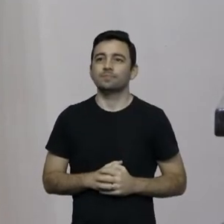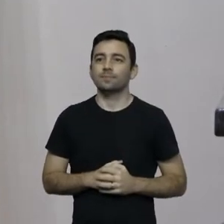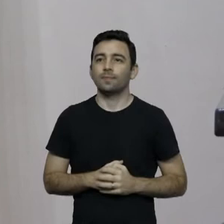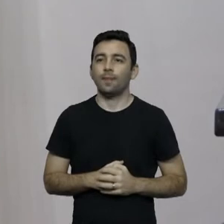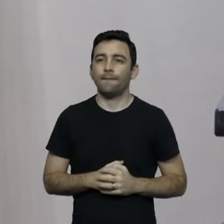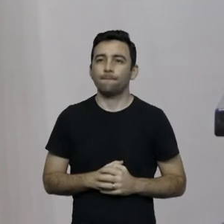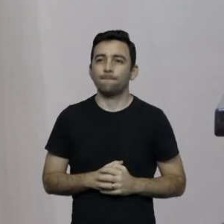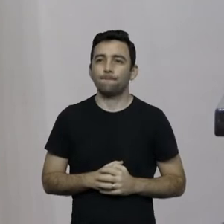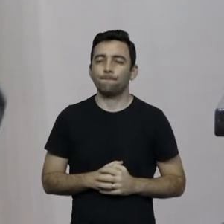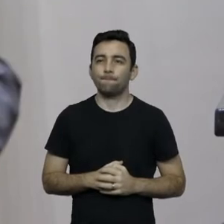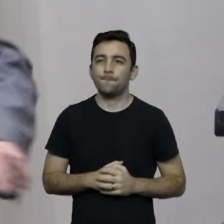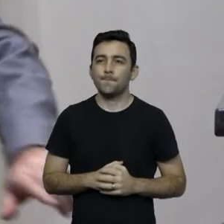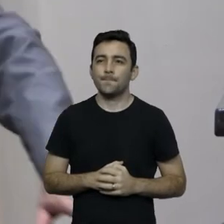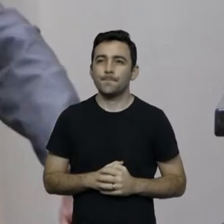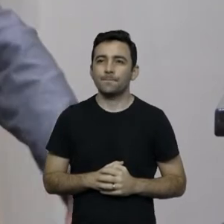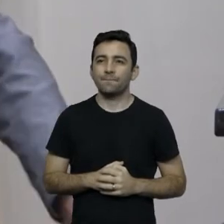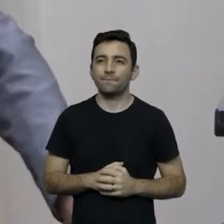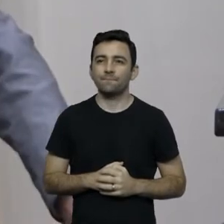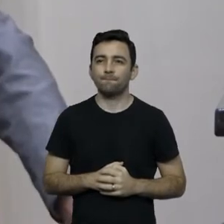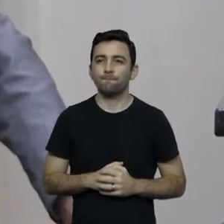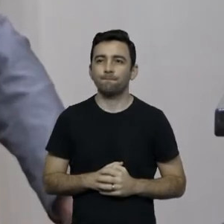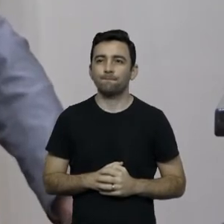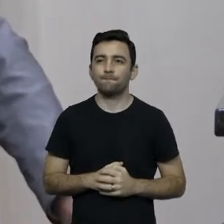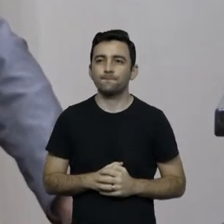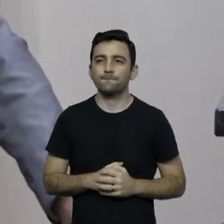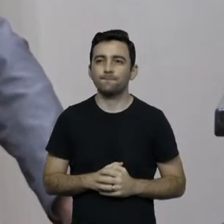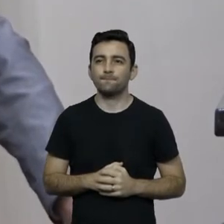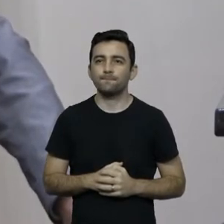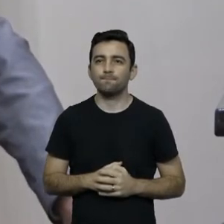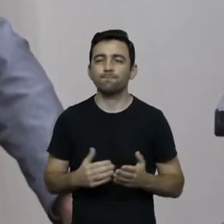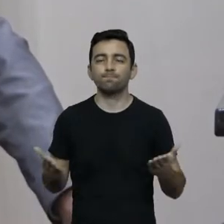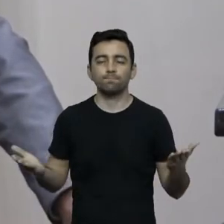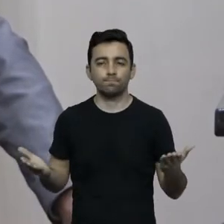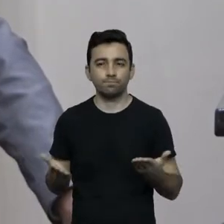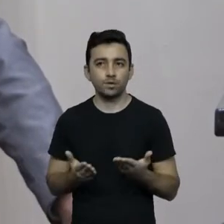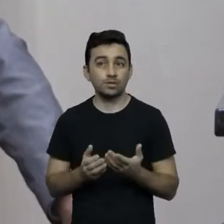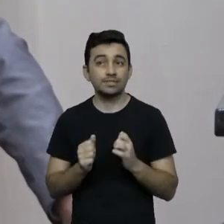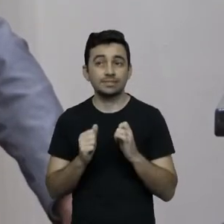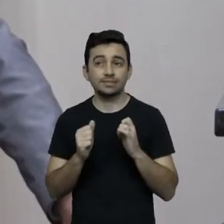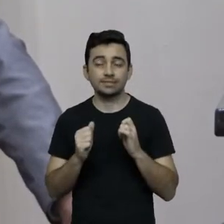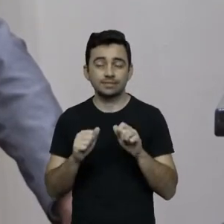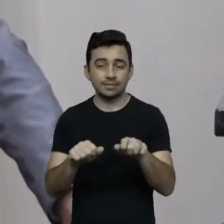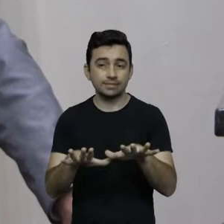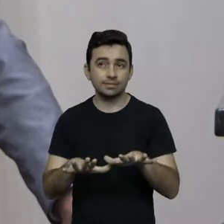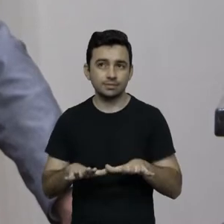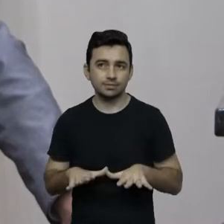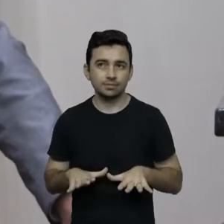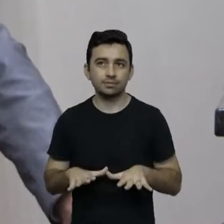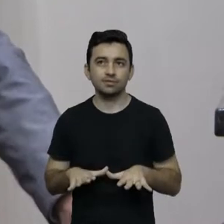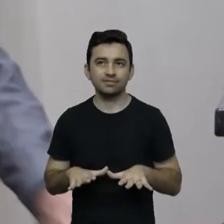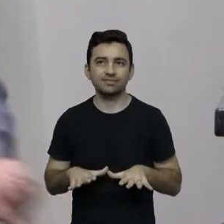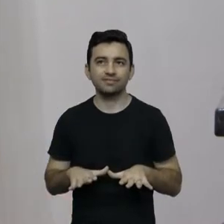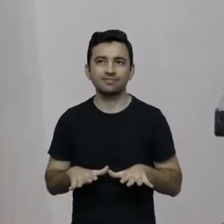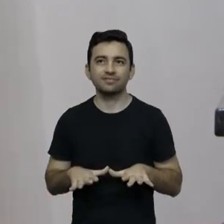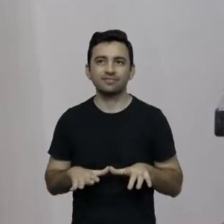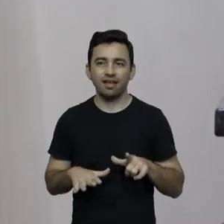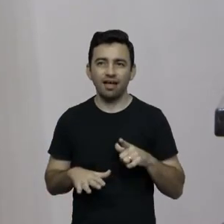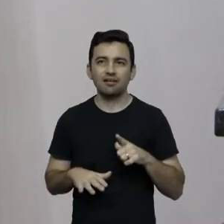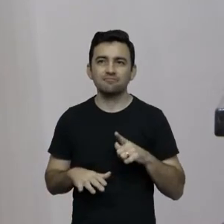é é e hoje a sessão e promete Deputado